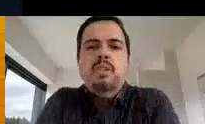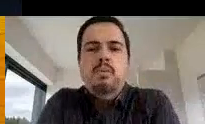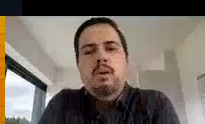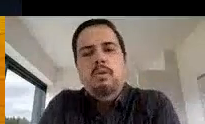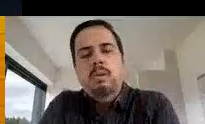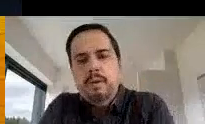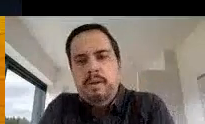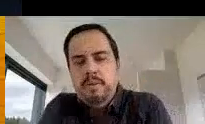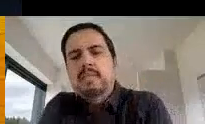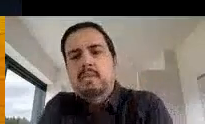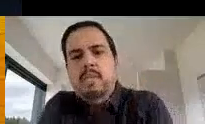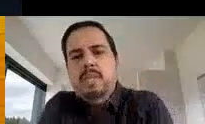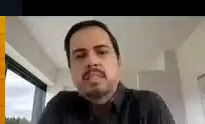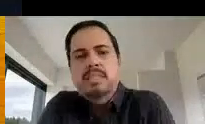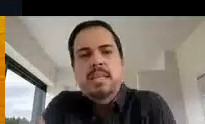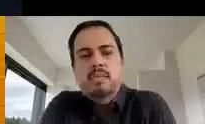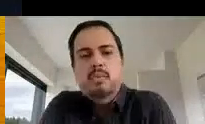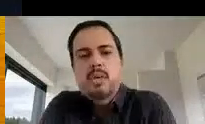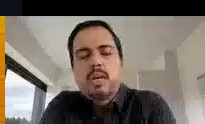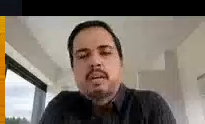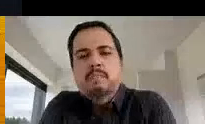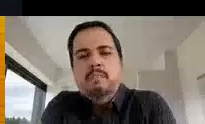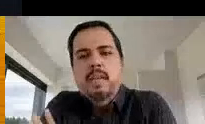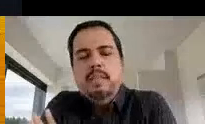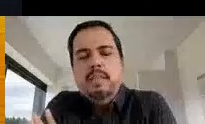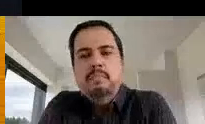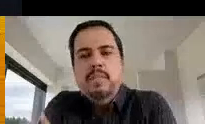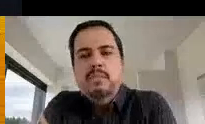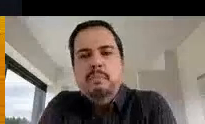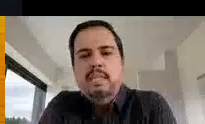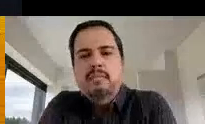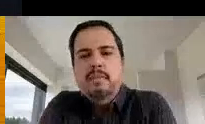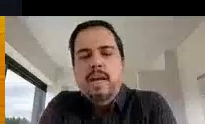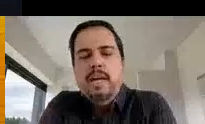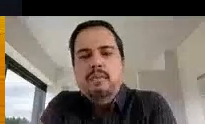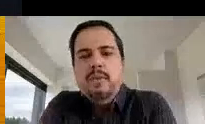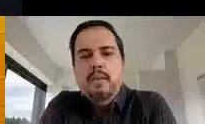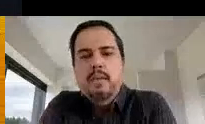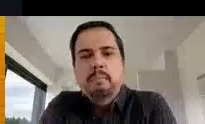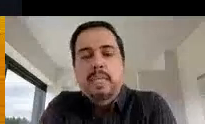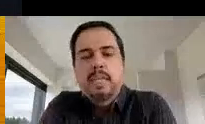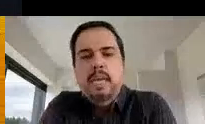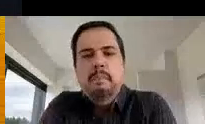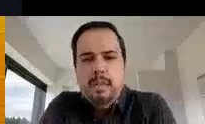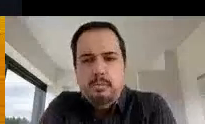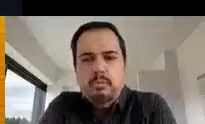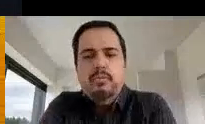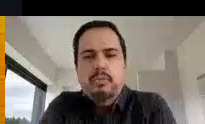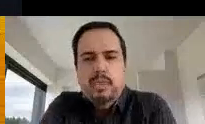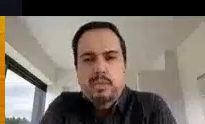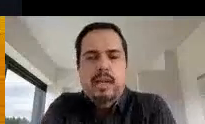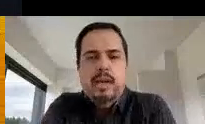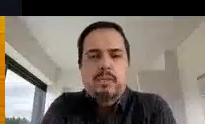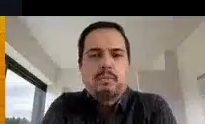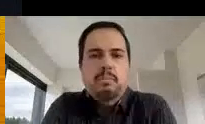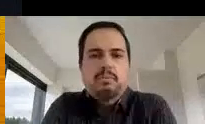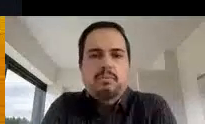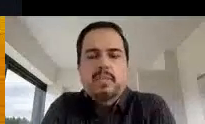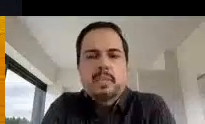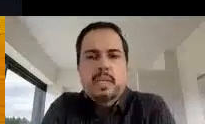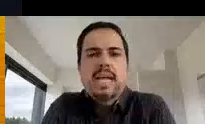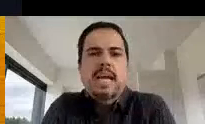você continuar olhando para frente. Então você tem que entender isso. Ela simplesmente vai te fazer perder menos, vamos dizer assim.